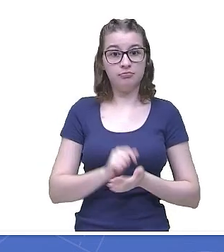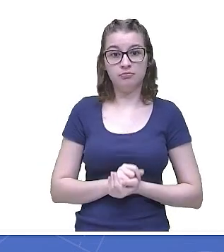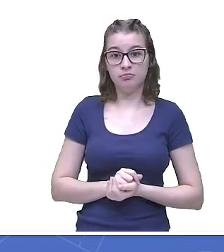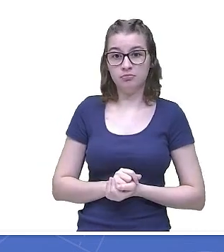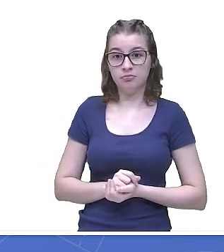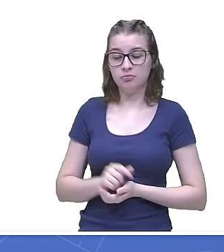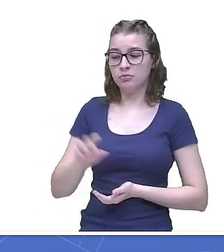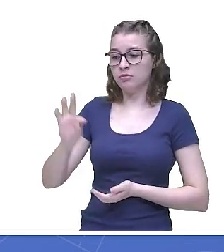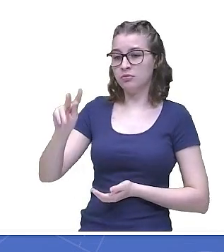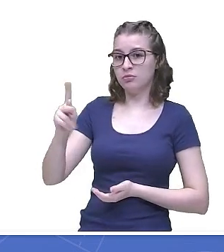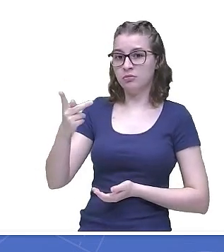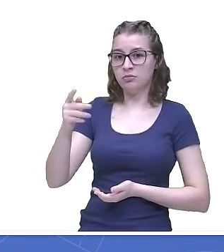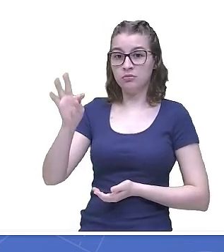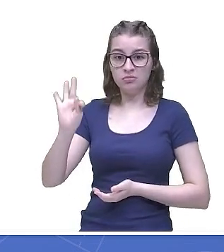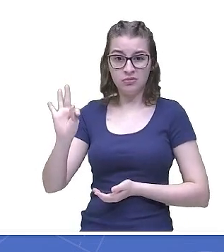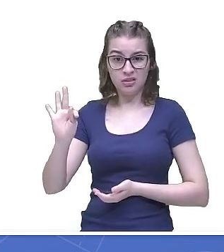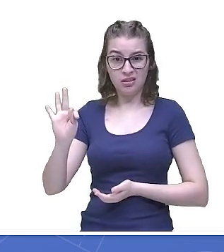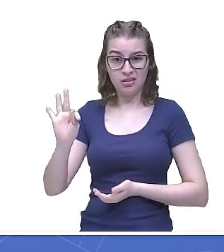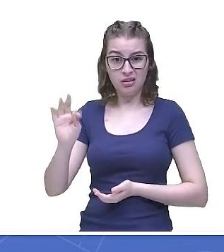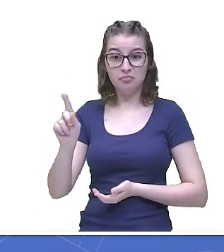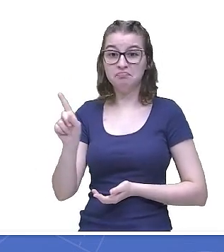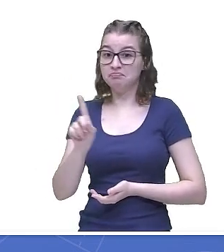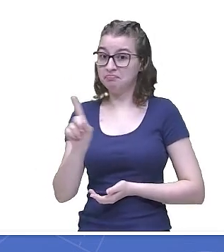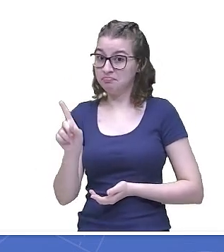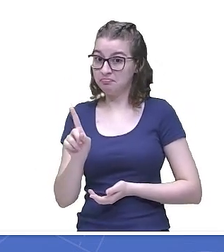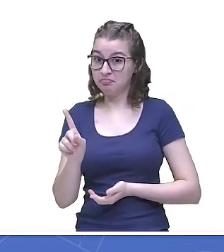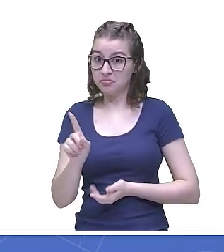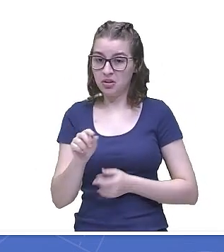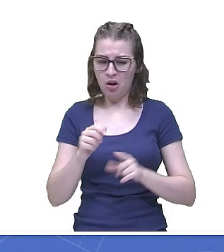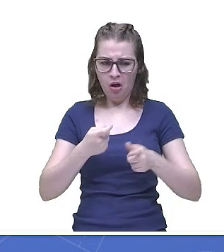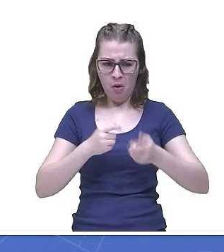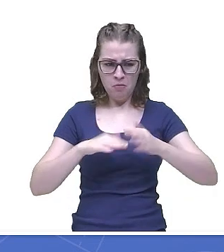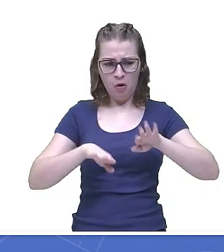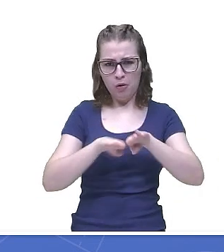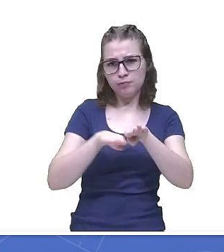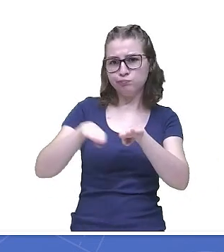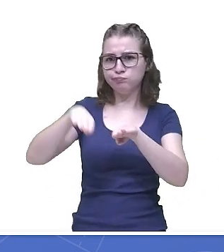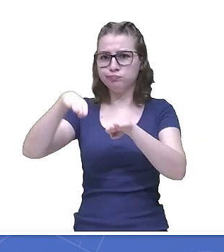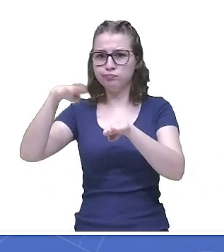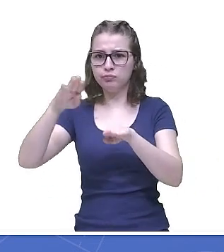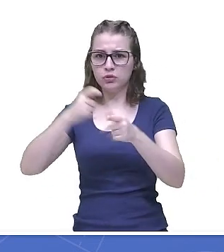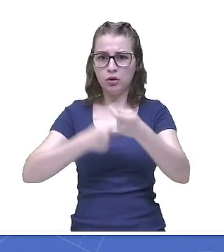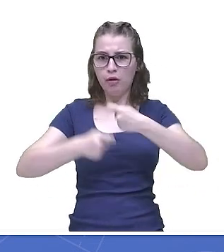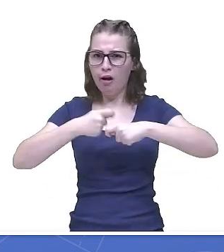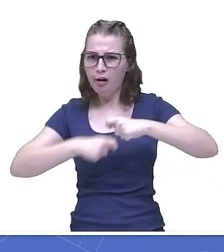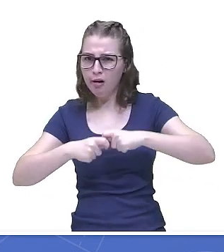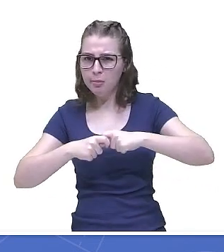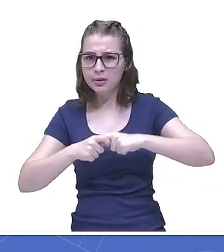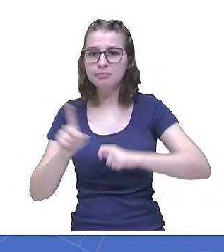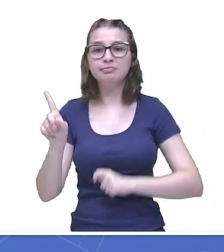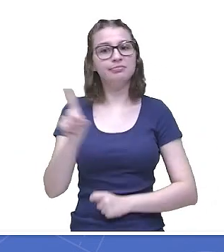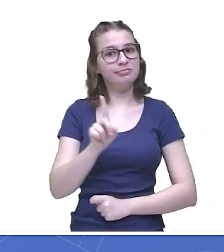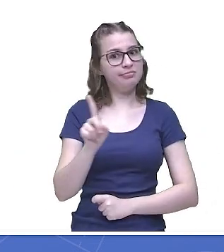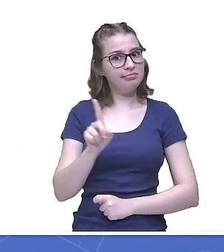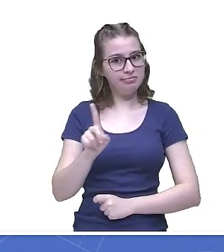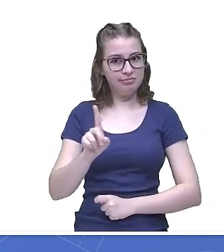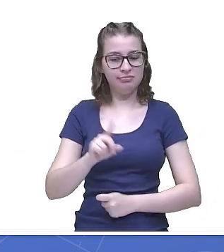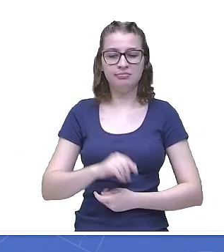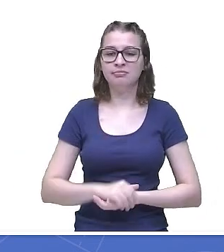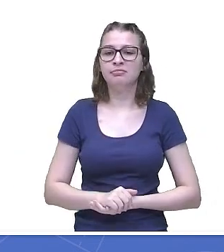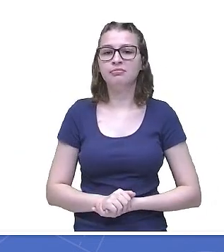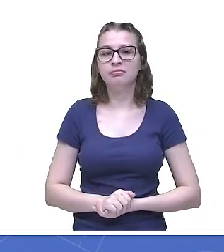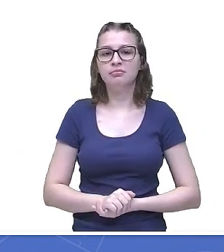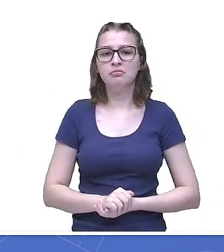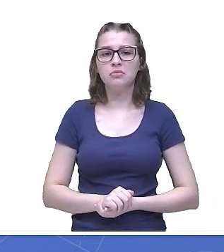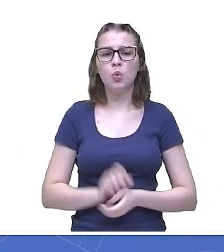Heterossexualidade e nível socioeconômico. Então ela transcende a tudo isso, ela não está limitada a isso, né? O que faz